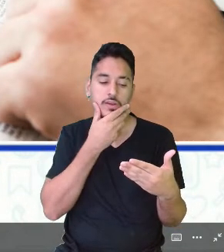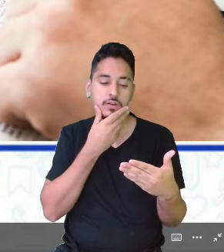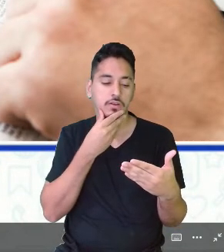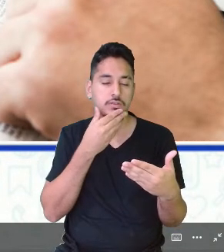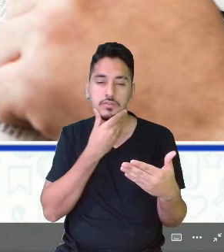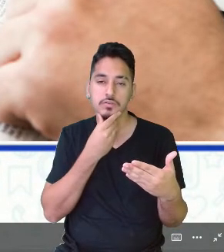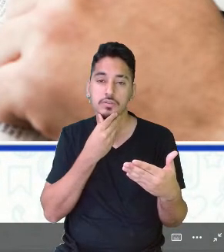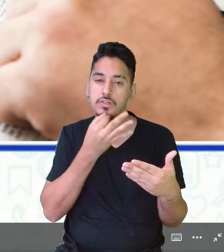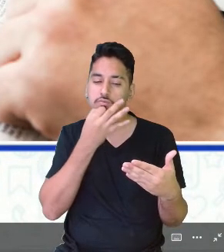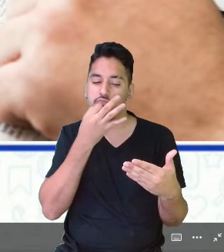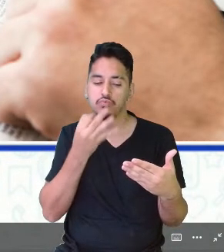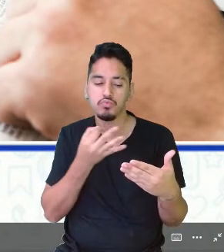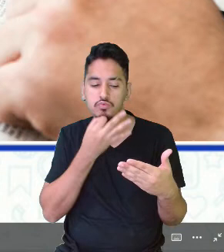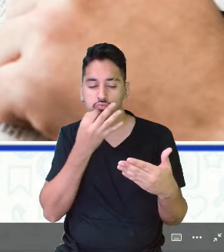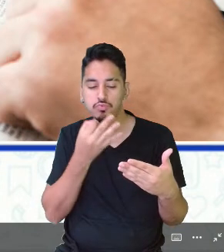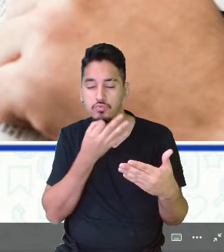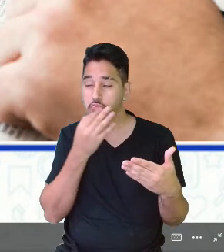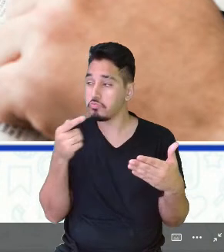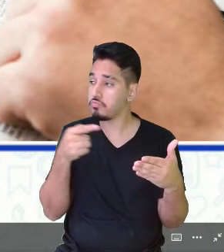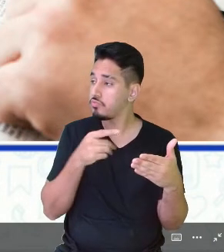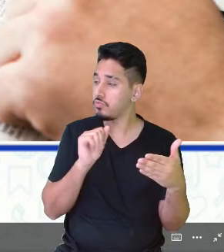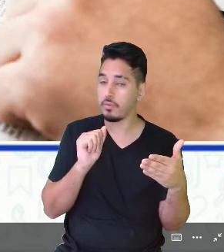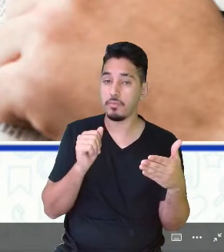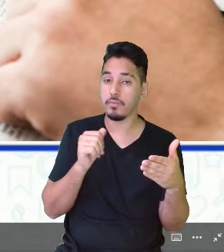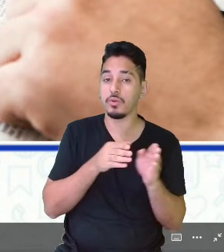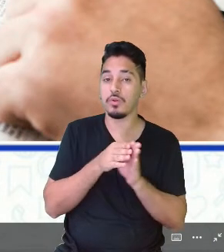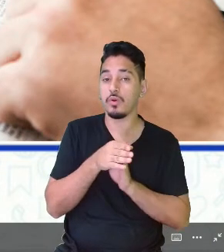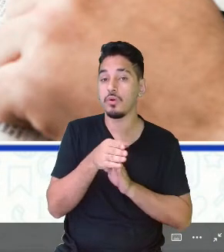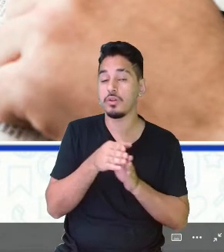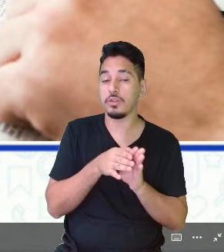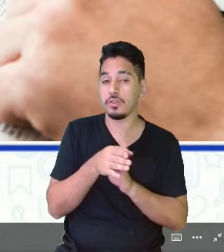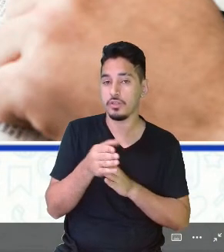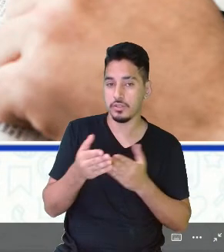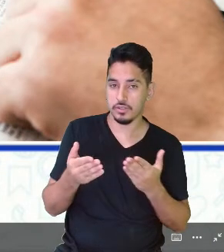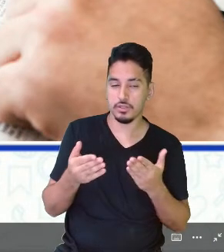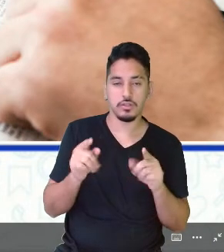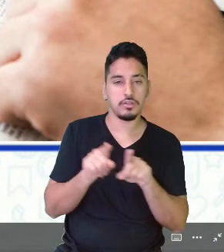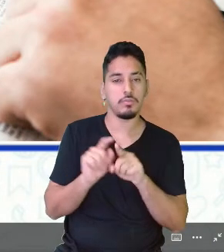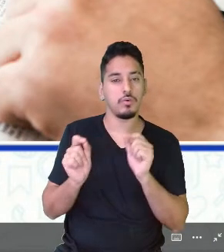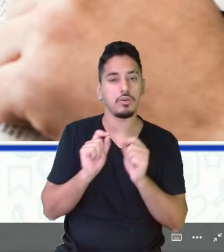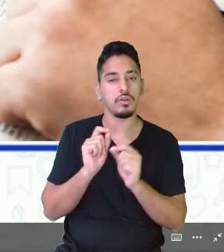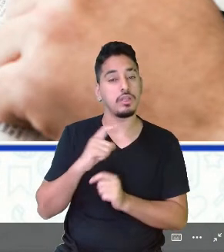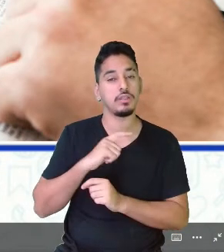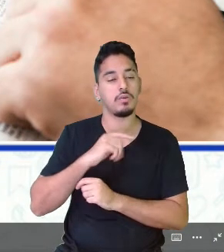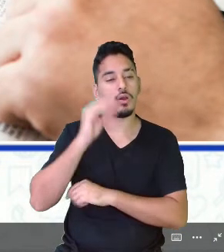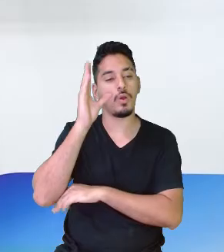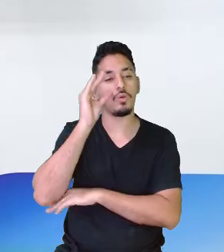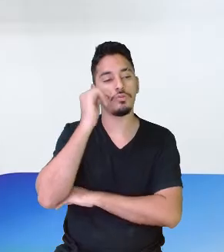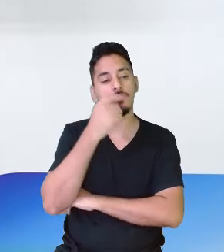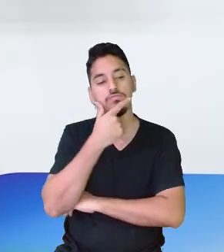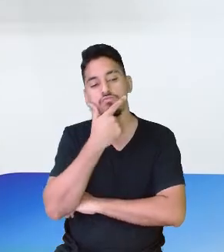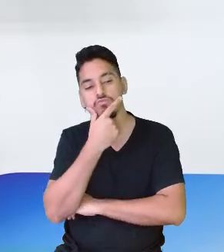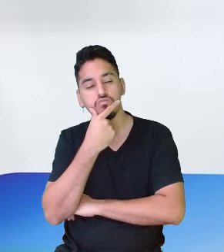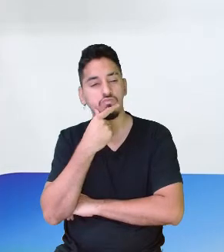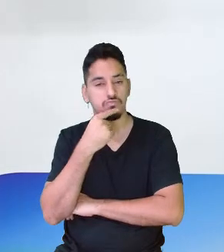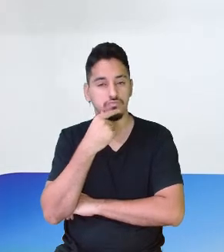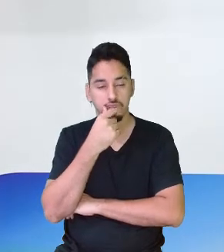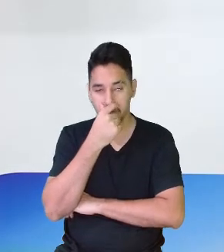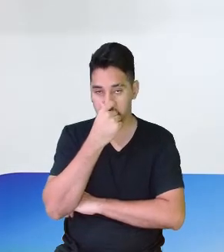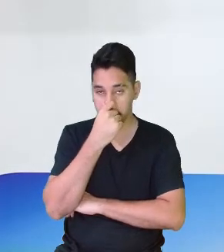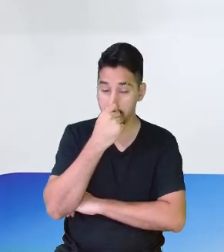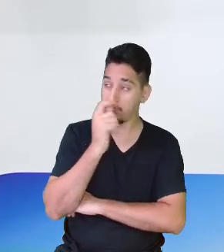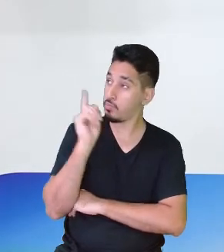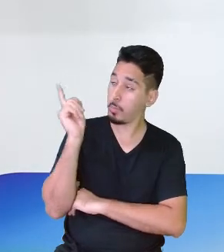e sugestões que podem orientar o gosto e despertar a curiosidade do leitor pela obra. O